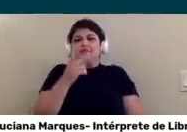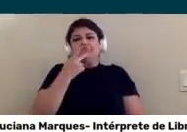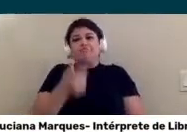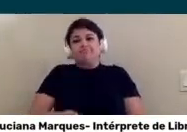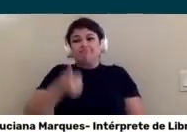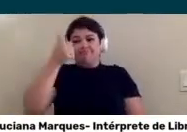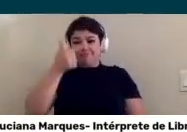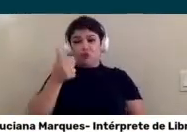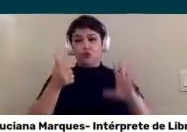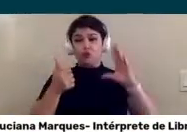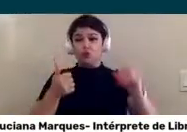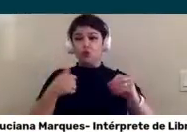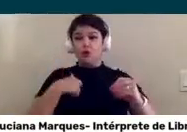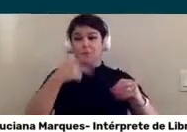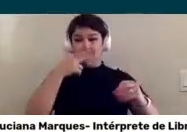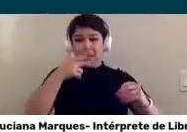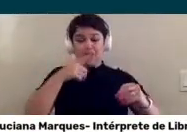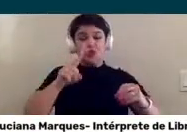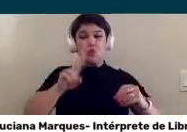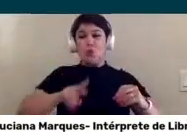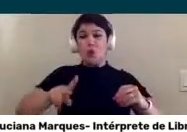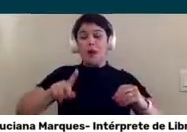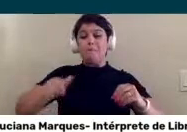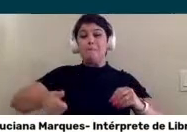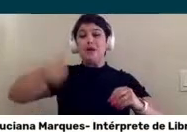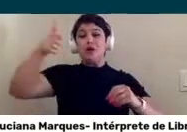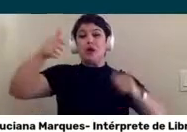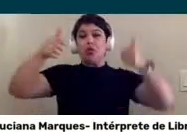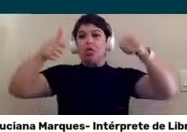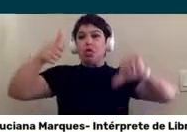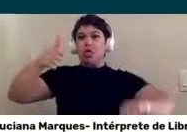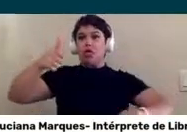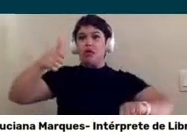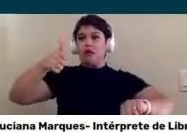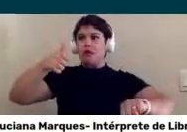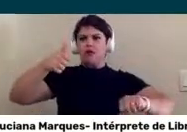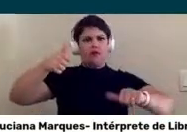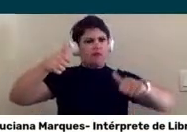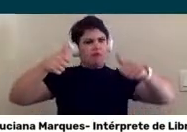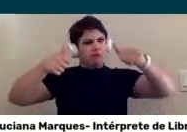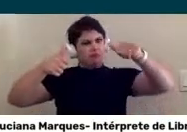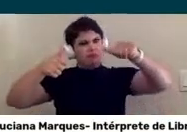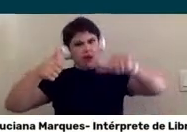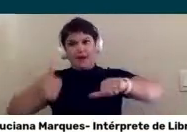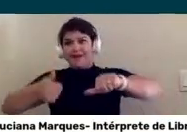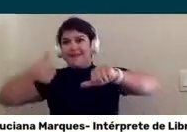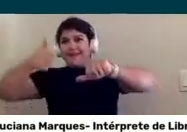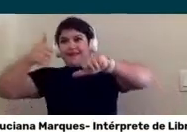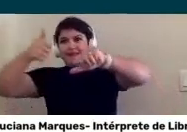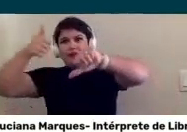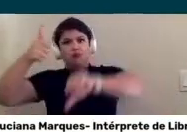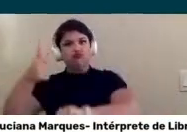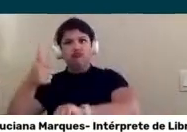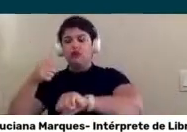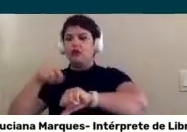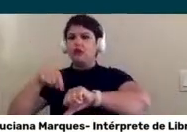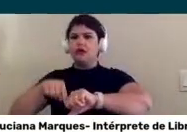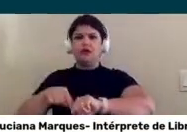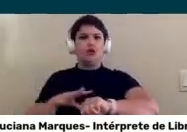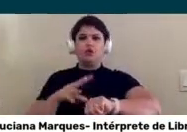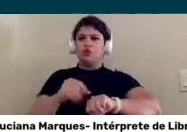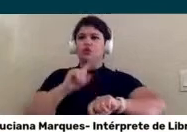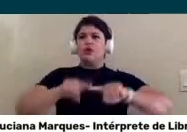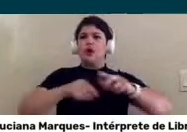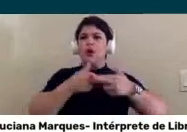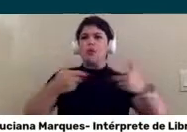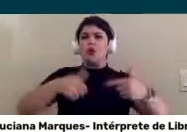é o medo de que não seja uma melhoria, seja uma pioria, de que esteja mudando para pior, né? Que torna os nossos produtos